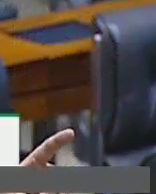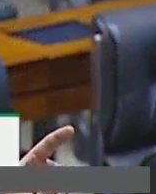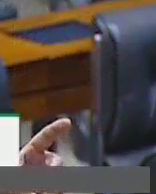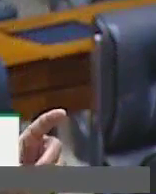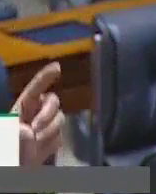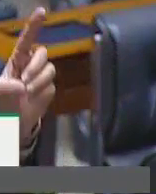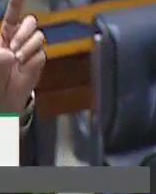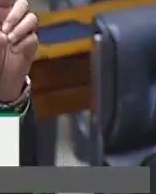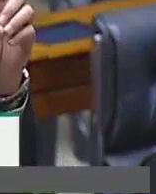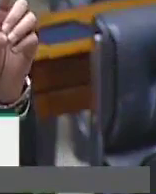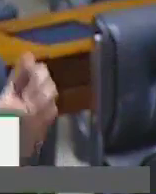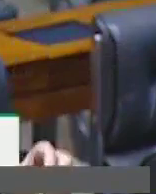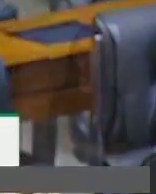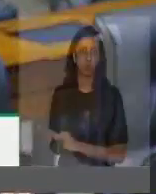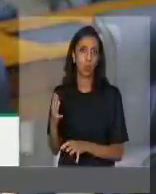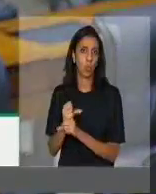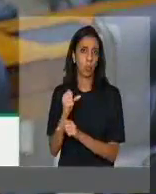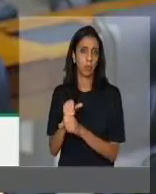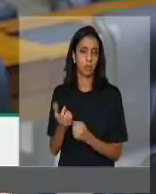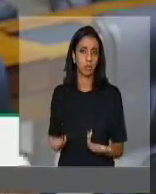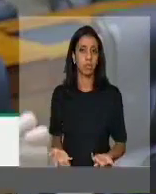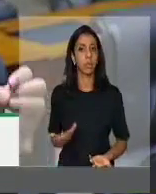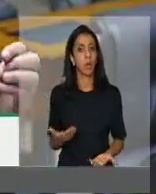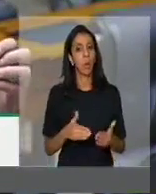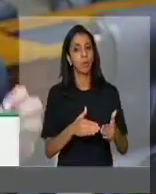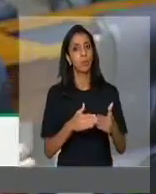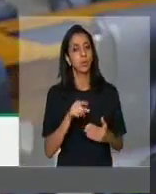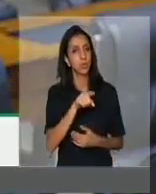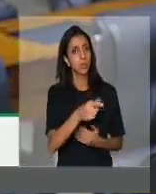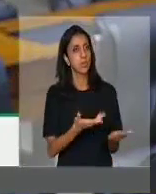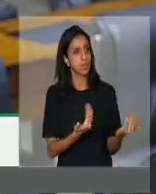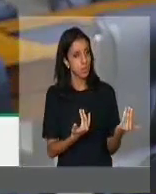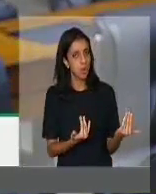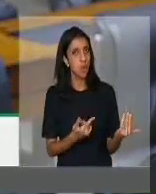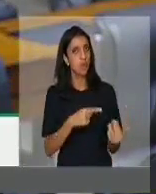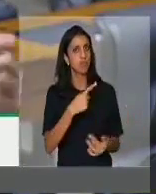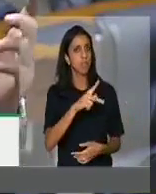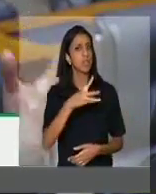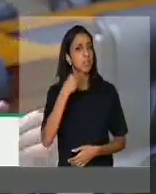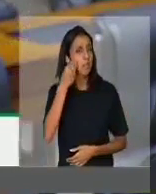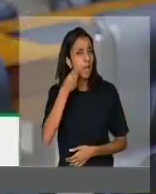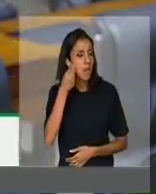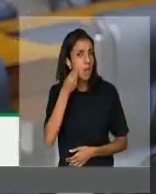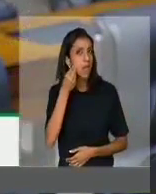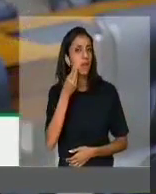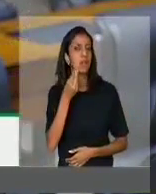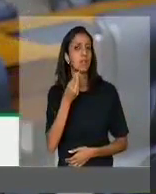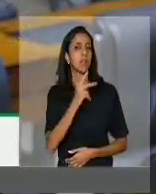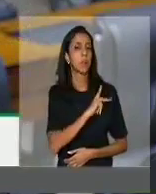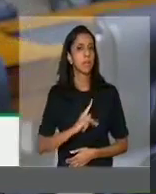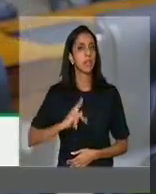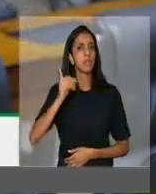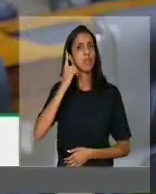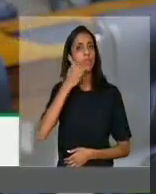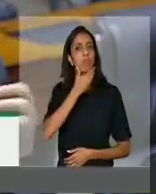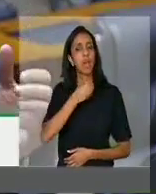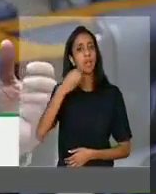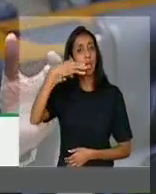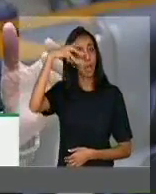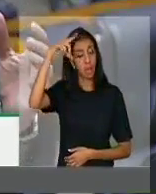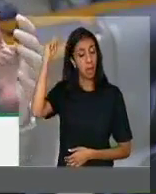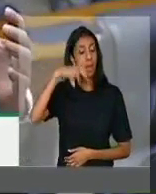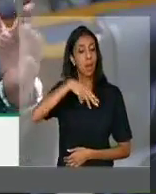pedir, presidente, Vossa Excelência, que é um jovem deputado, mas com muita experiência, o nosso presidente Rodrigo Maia